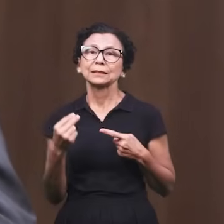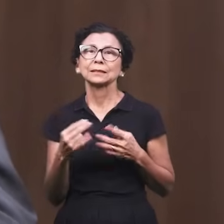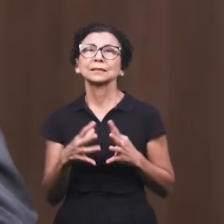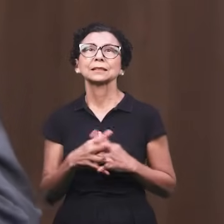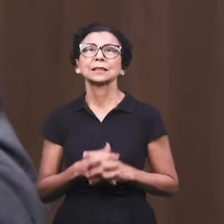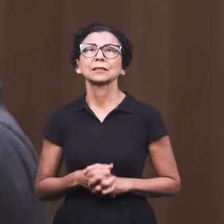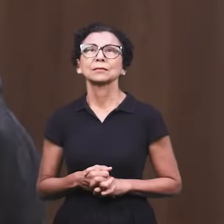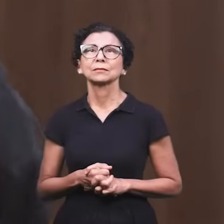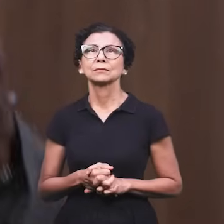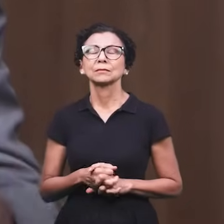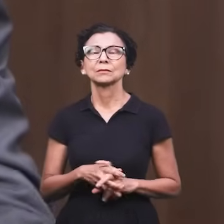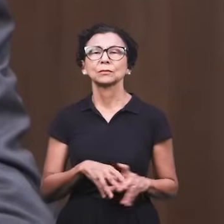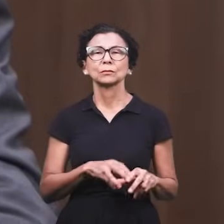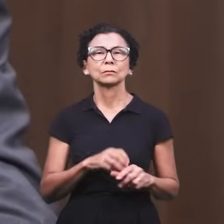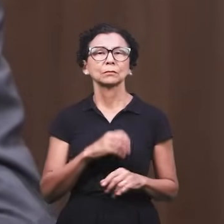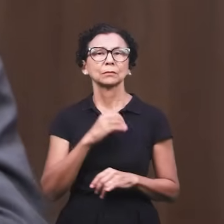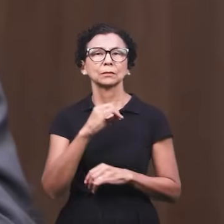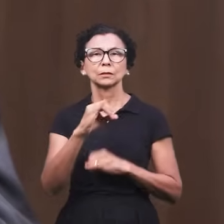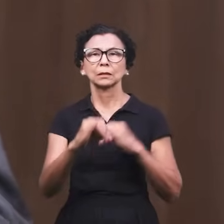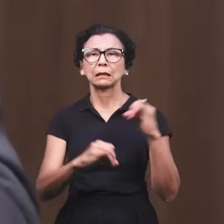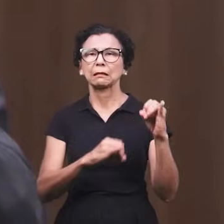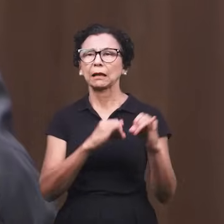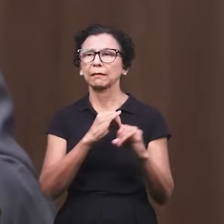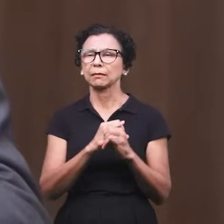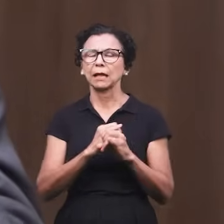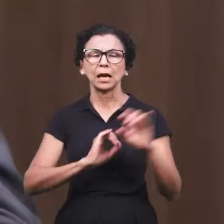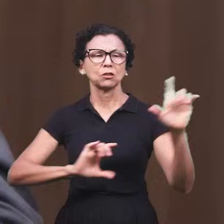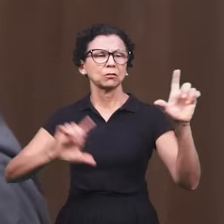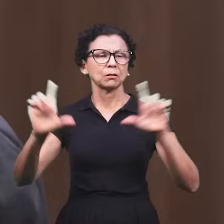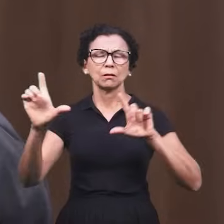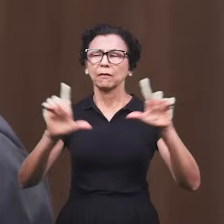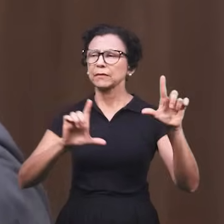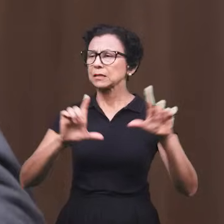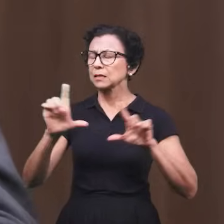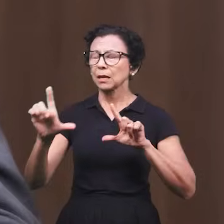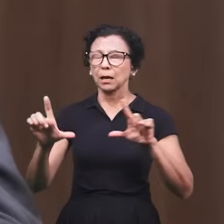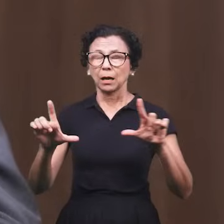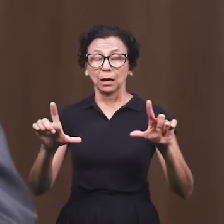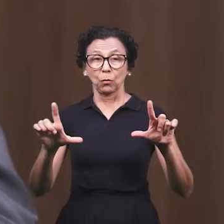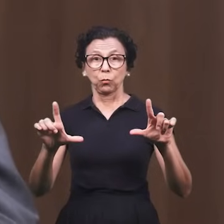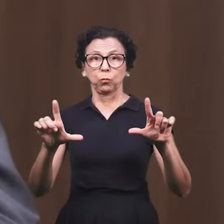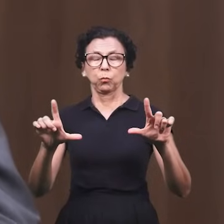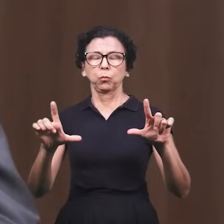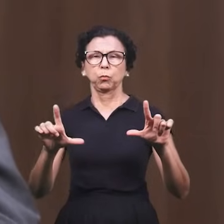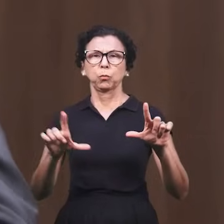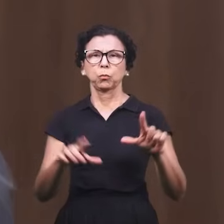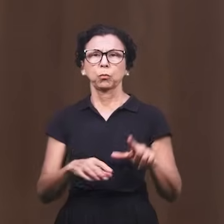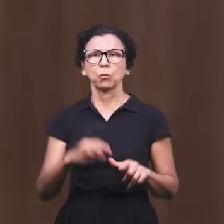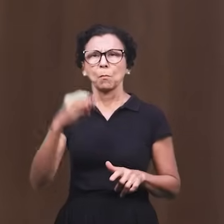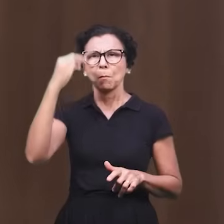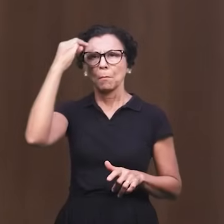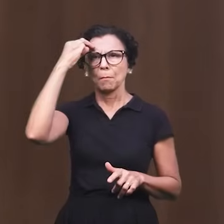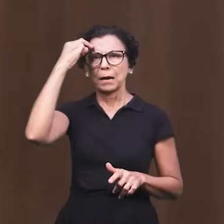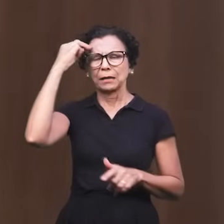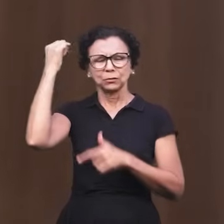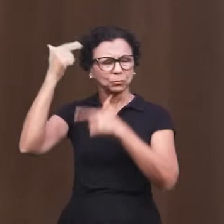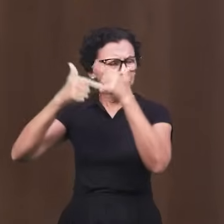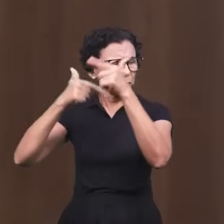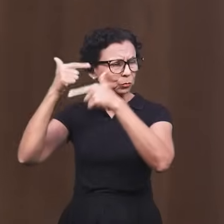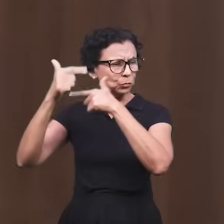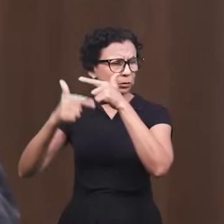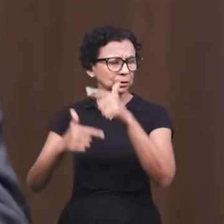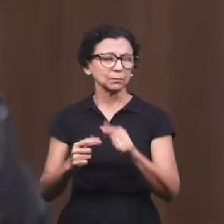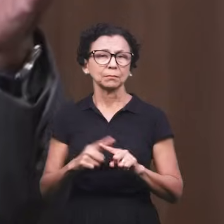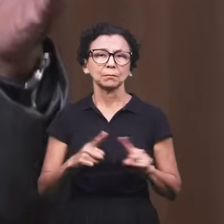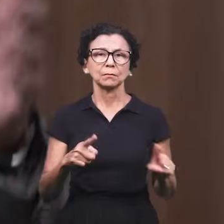Com internet, com televisão, com tanta coisa. É mente também, é batalha da mente também. E o mundo está